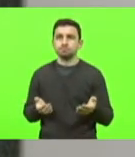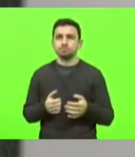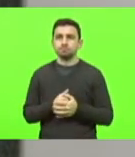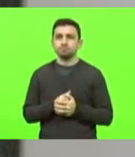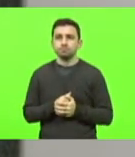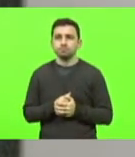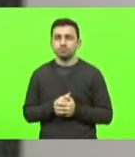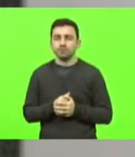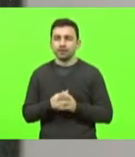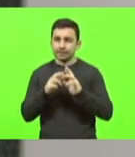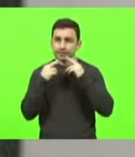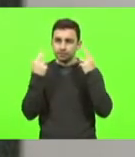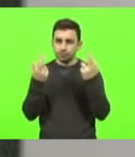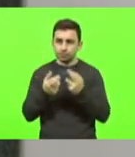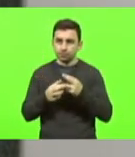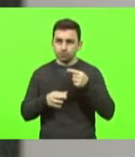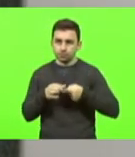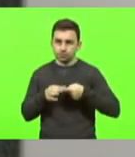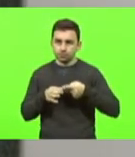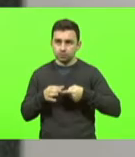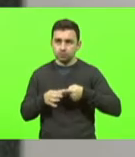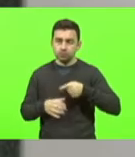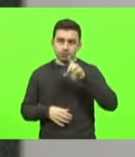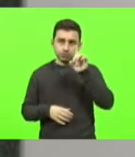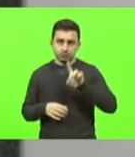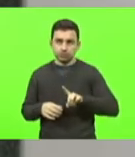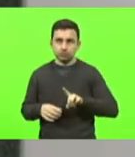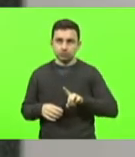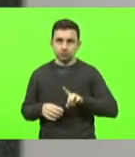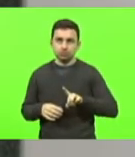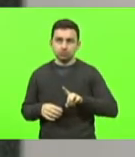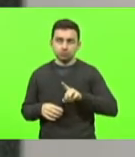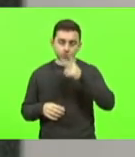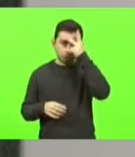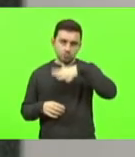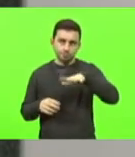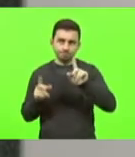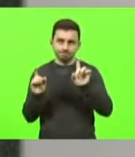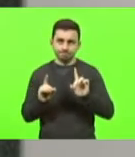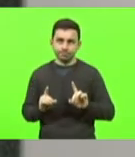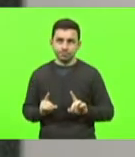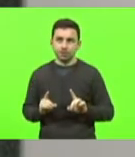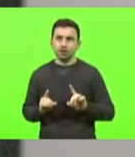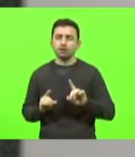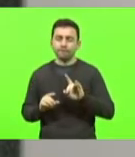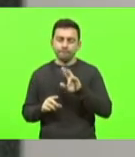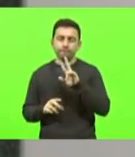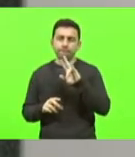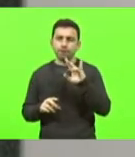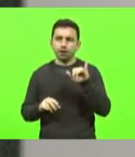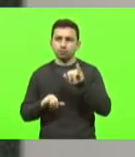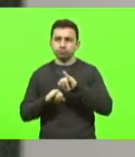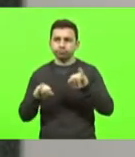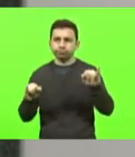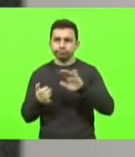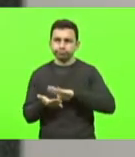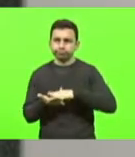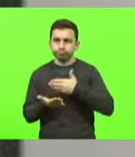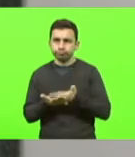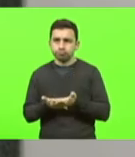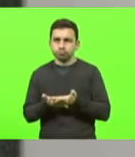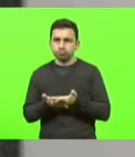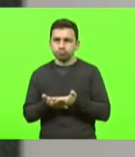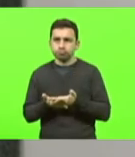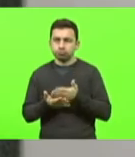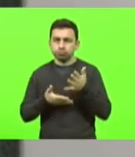as reuniões da Comissão de Direitos da Pessoa com Deficiência, elas serão transmitidas com intérpretes da